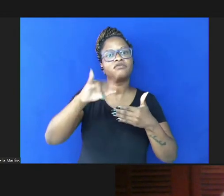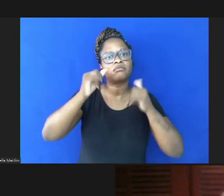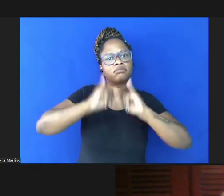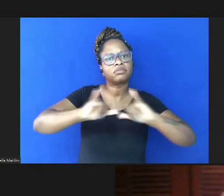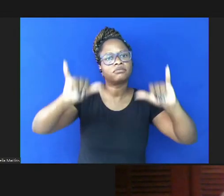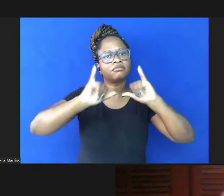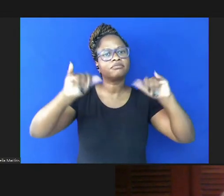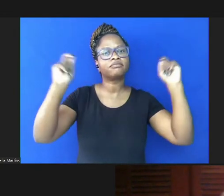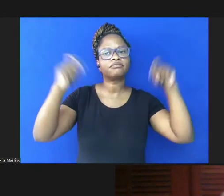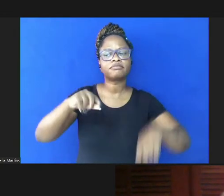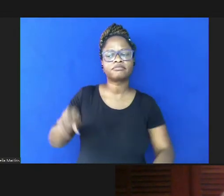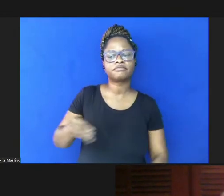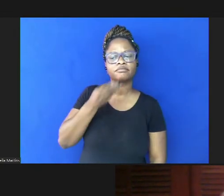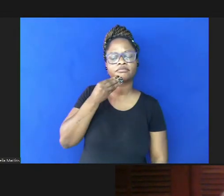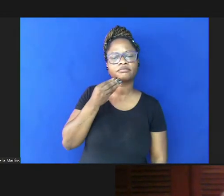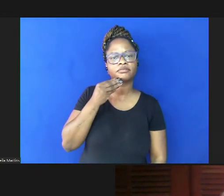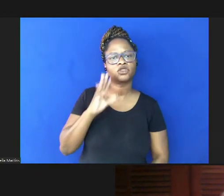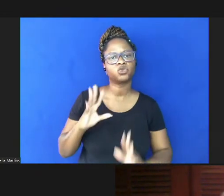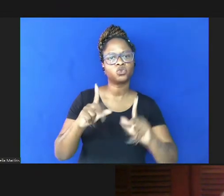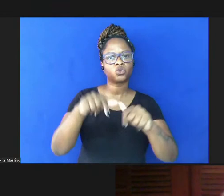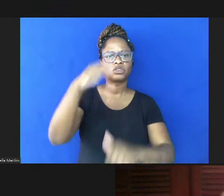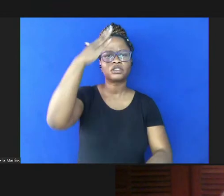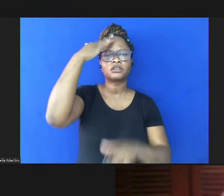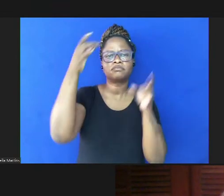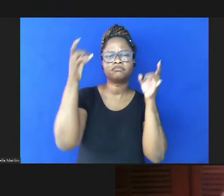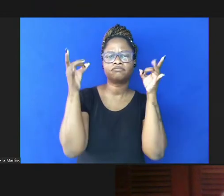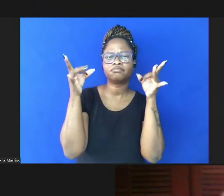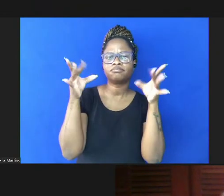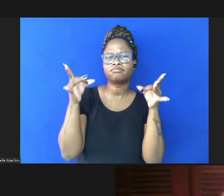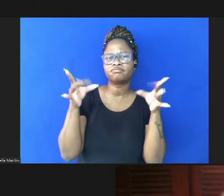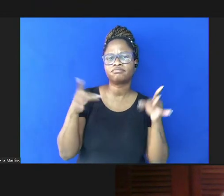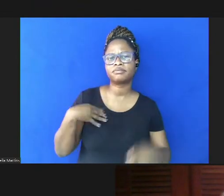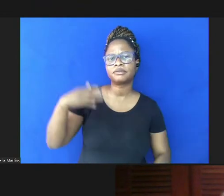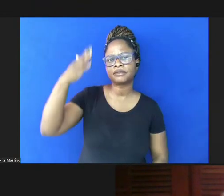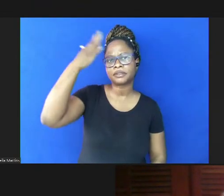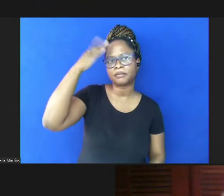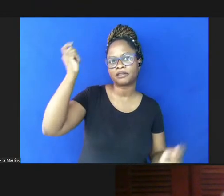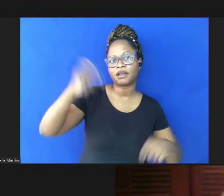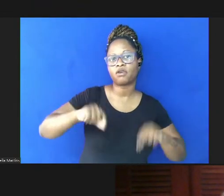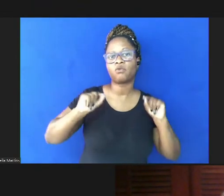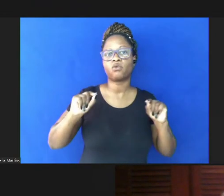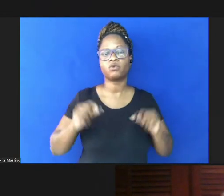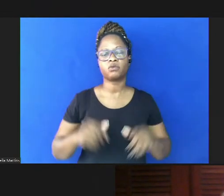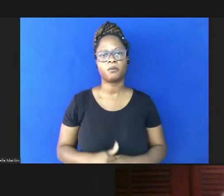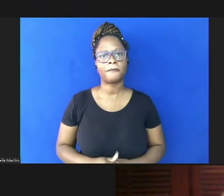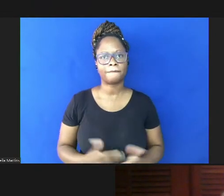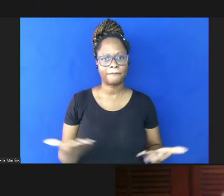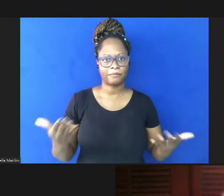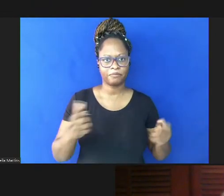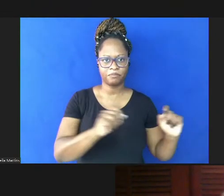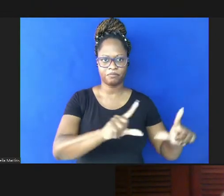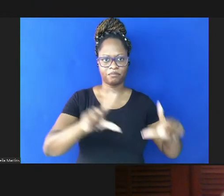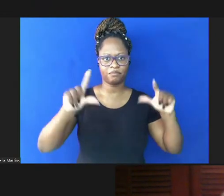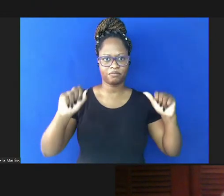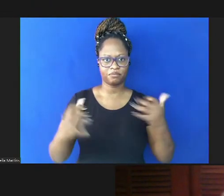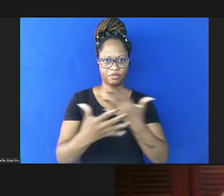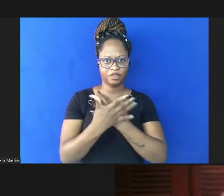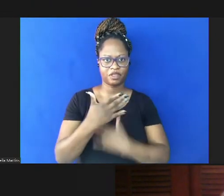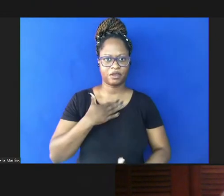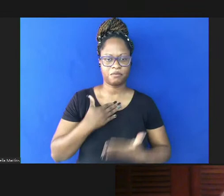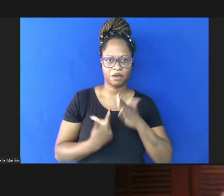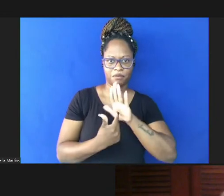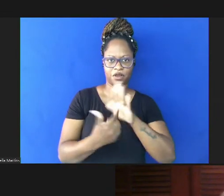uma boa oportunidade de todo mundo saber em detalhe quais são as possibilidades. Eu vou compartilhar aqui a minha tela, a minha apresentação, peço